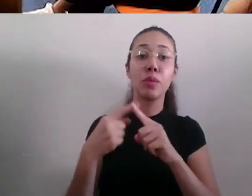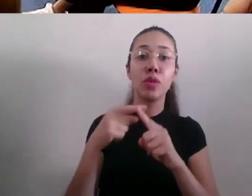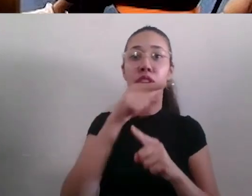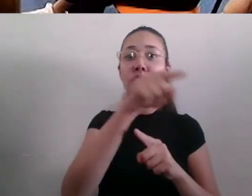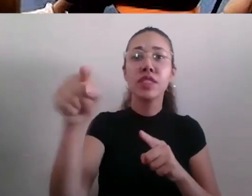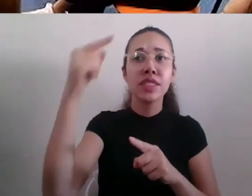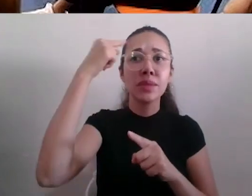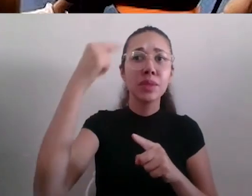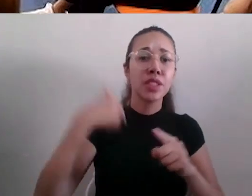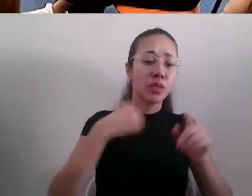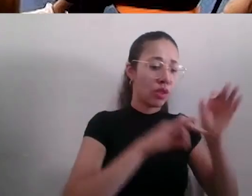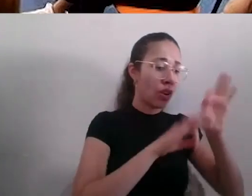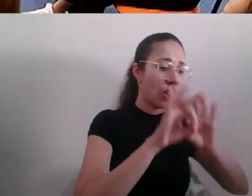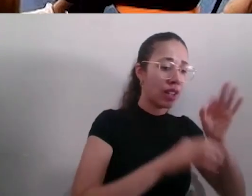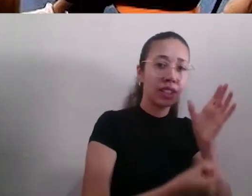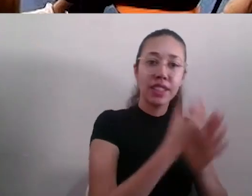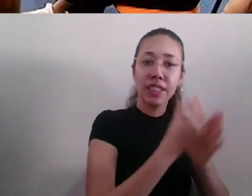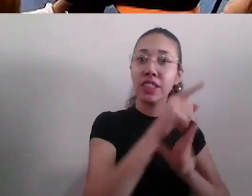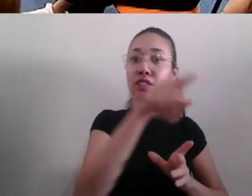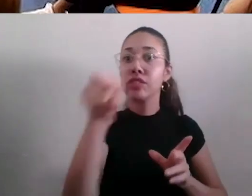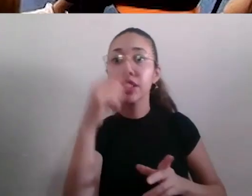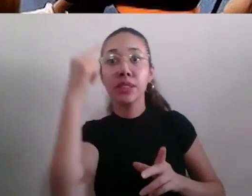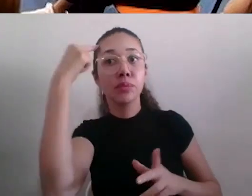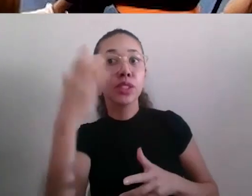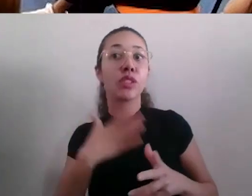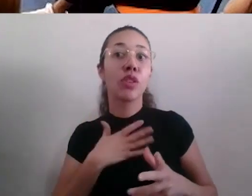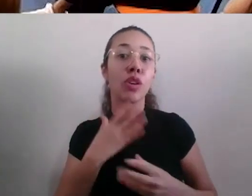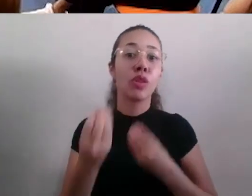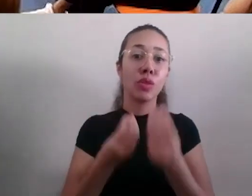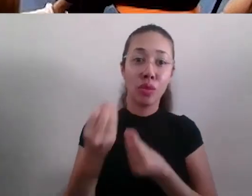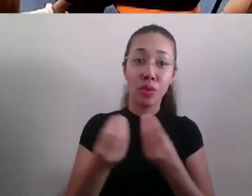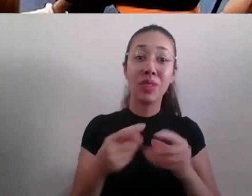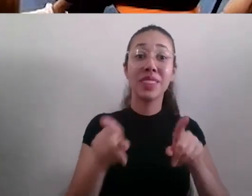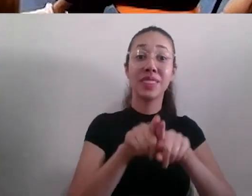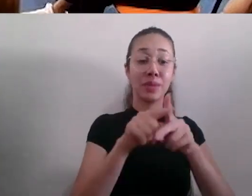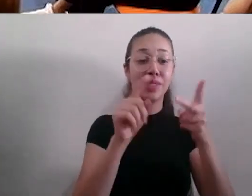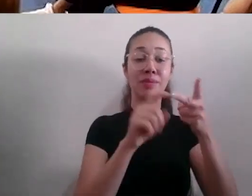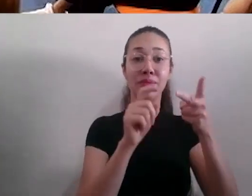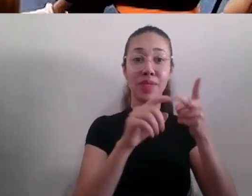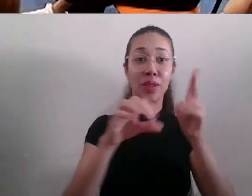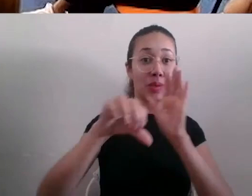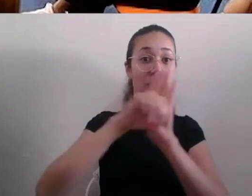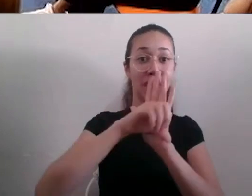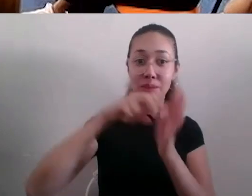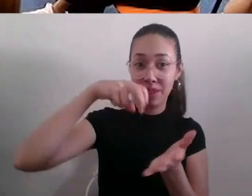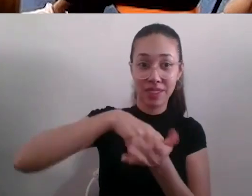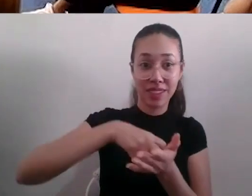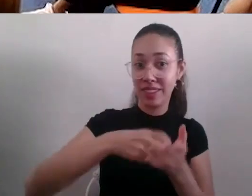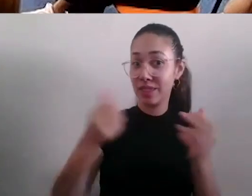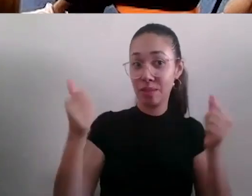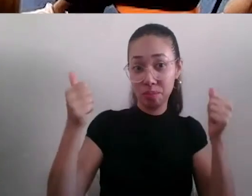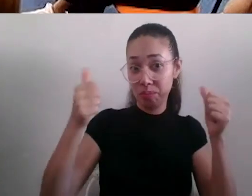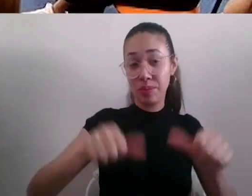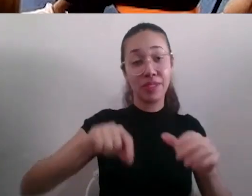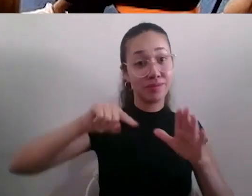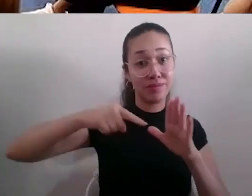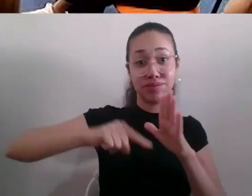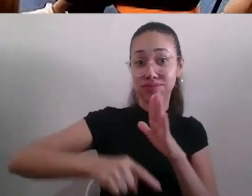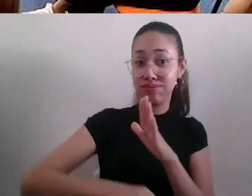sabe? E o crime e castigo, especialmente, porque o crime e castigo é mais complexo. Em termos jurídicos, ele é muito mais complexo, porque praia é um